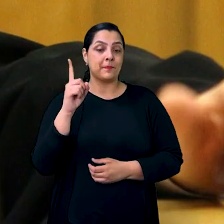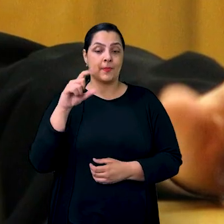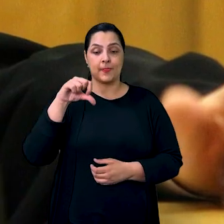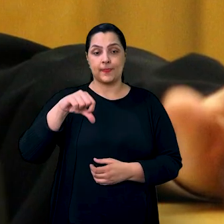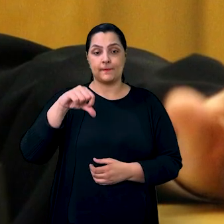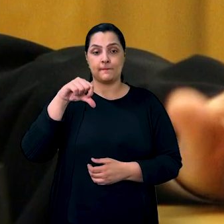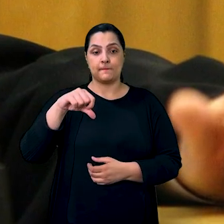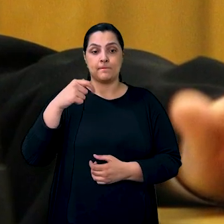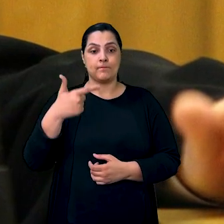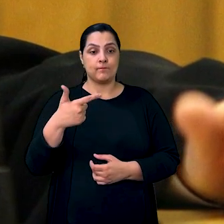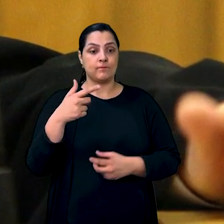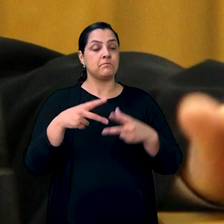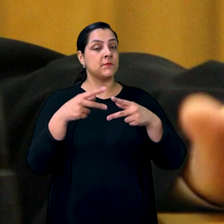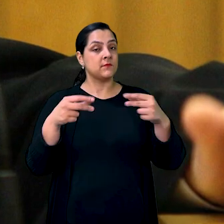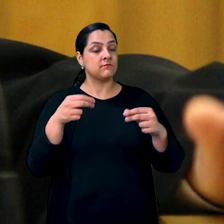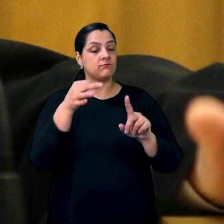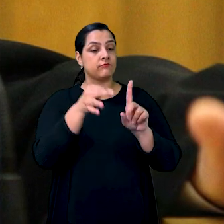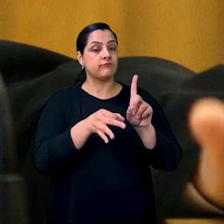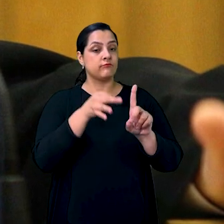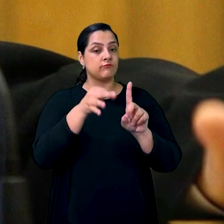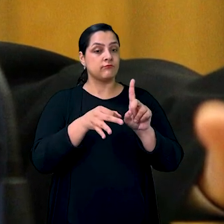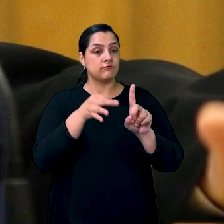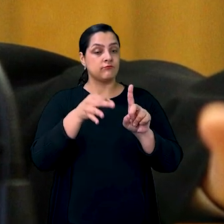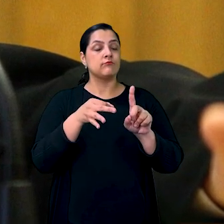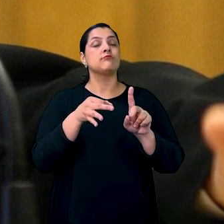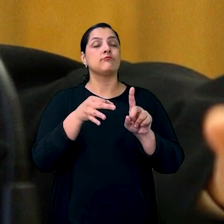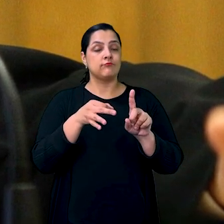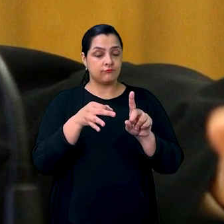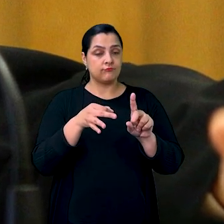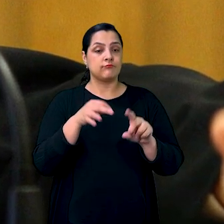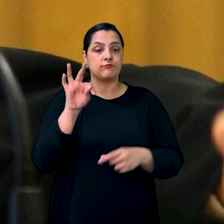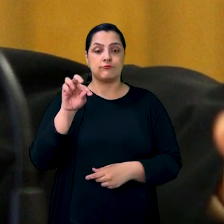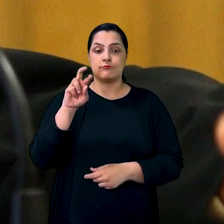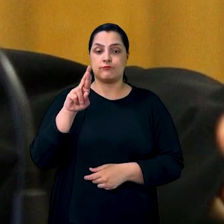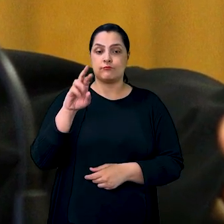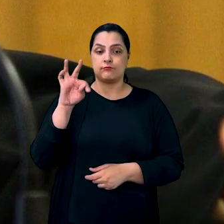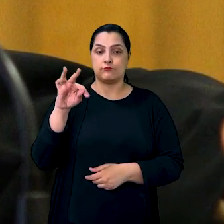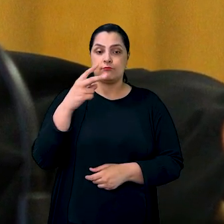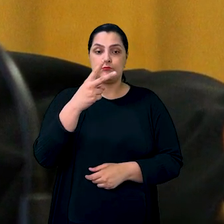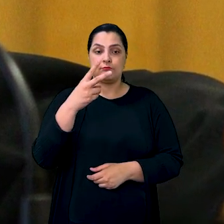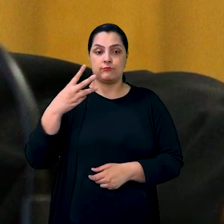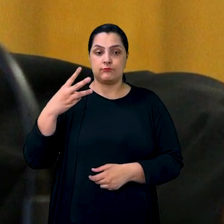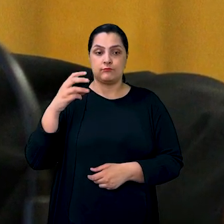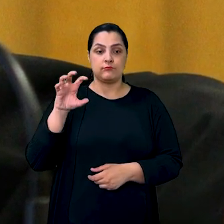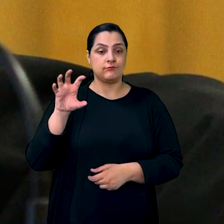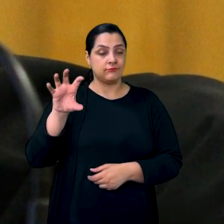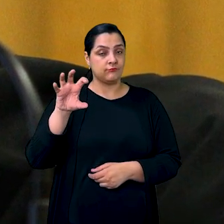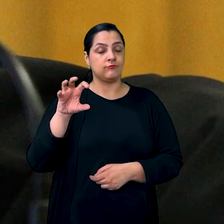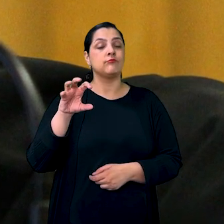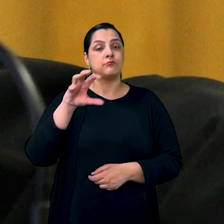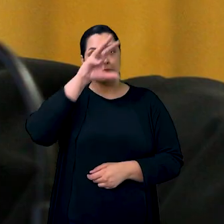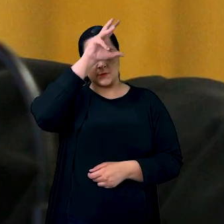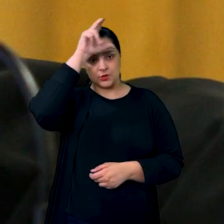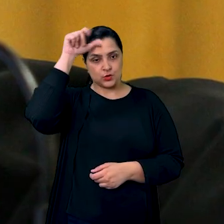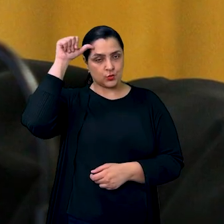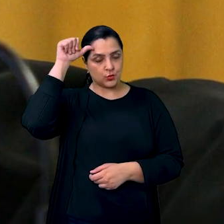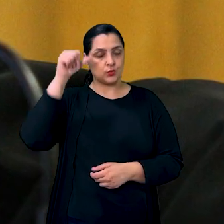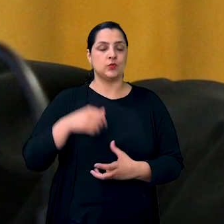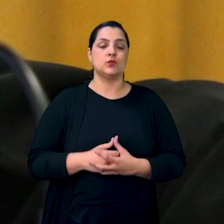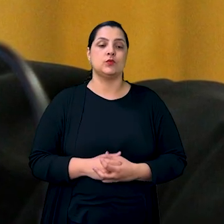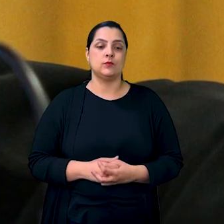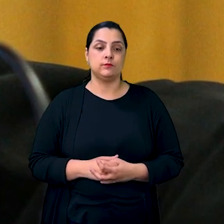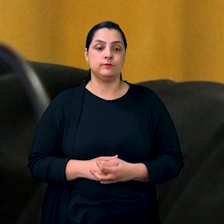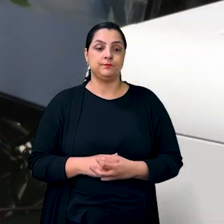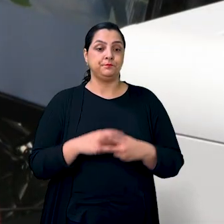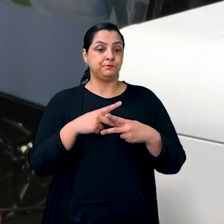Em 1992, por merecimento, assumiu o cargo de desembargador do Tribunal Regional do Trabalho da 23ª Região, em